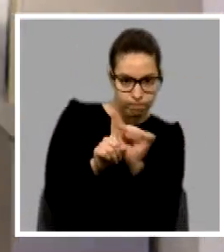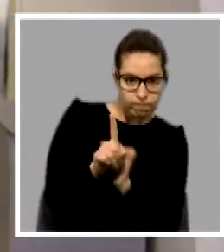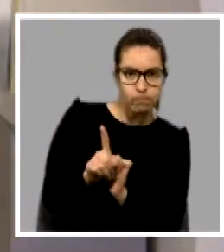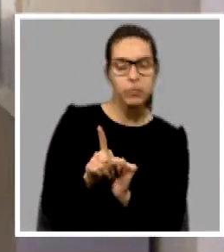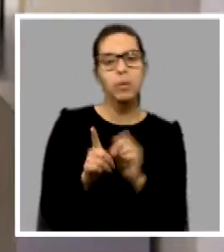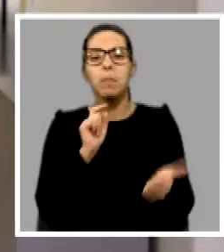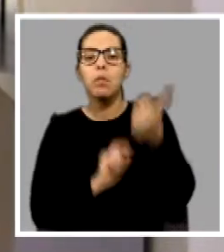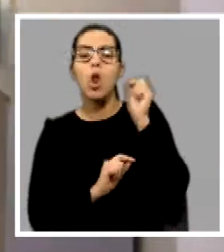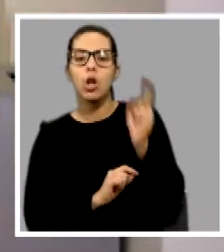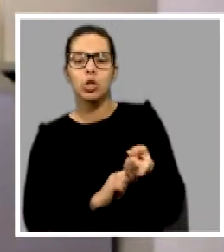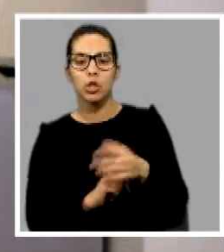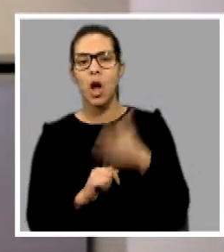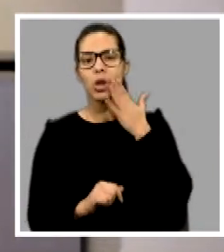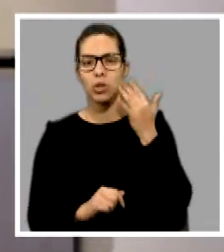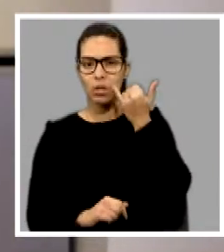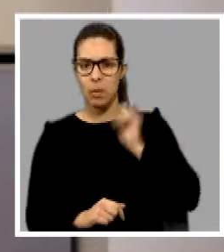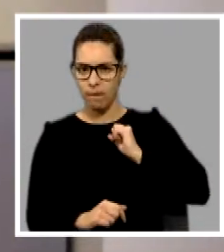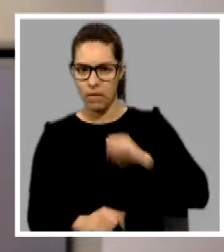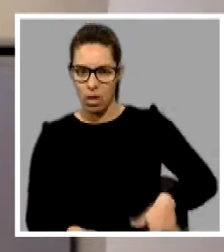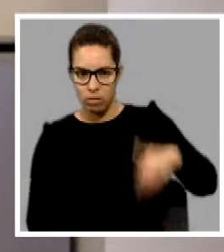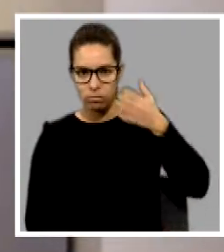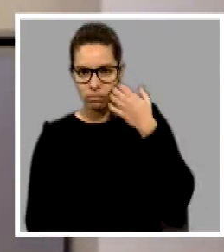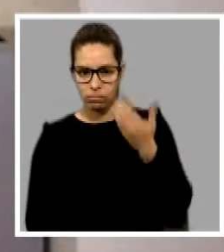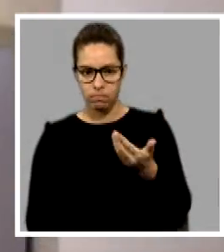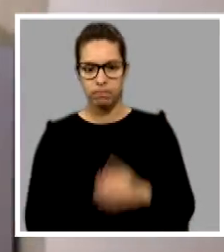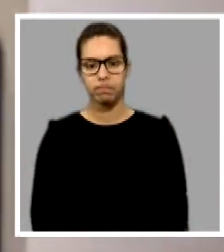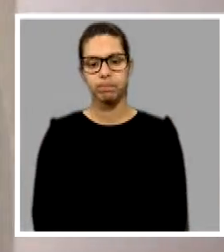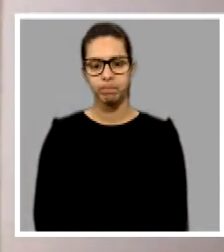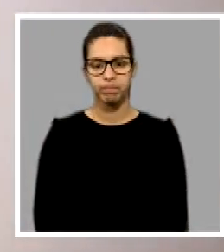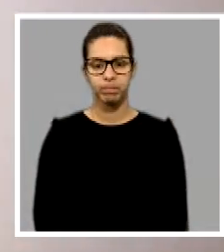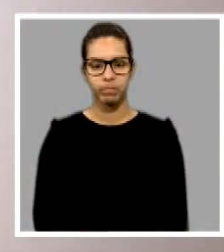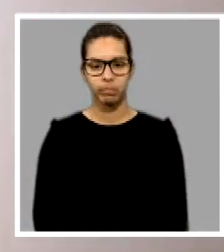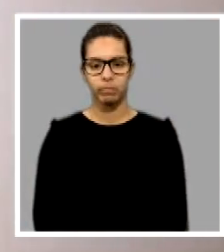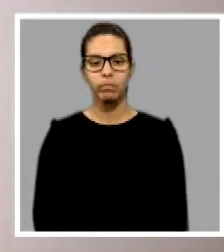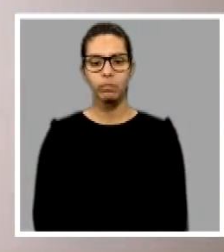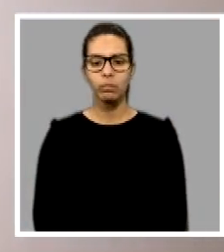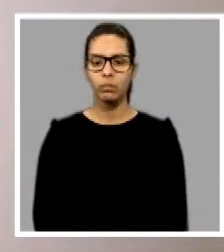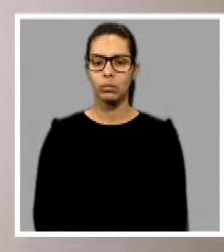mudanças que devem ser feitas e o que pode ser melhorado. Desculpem, acho que é o meu.